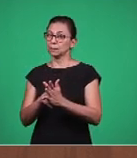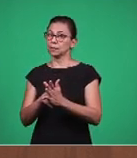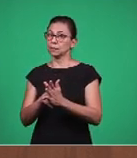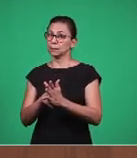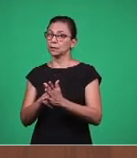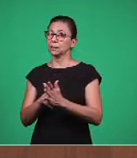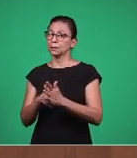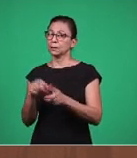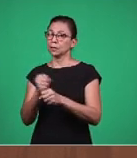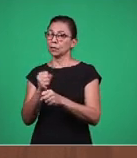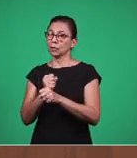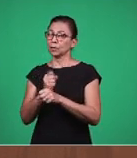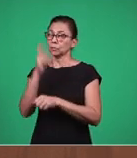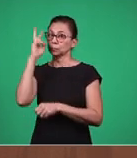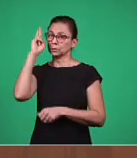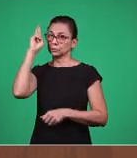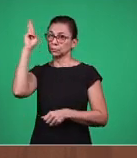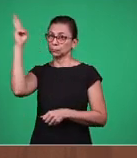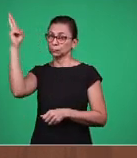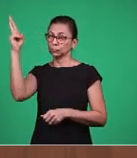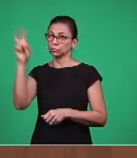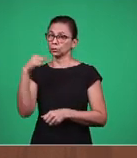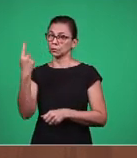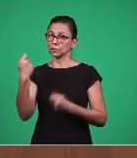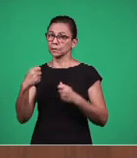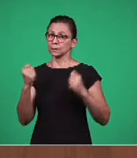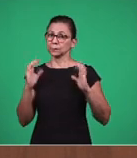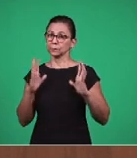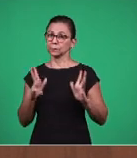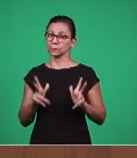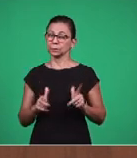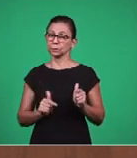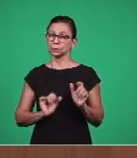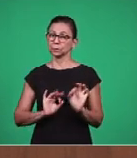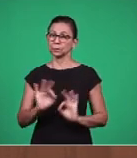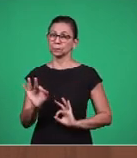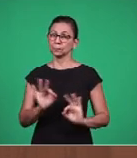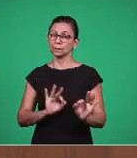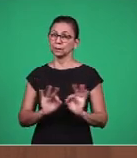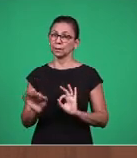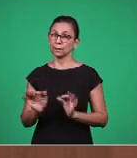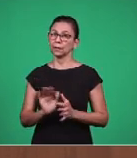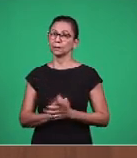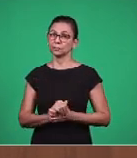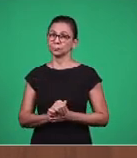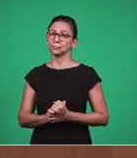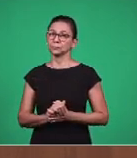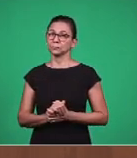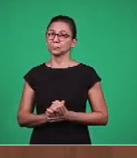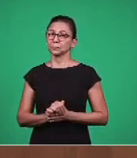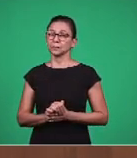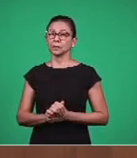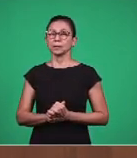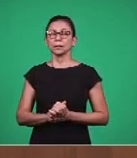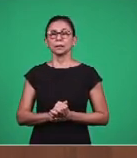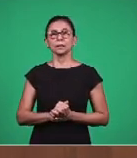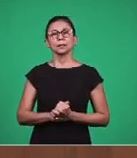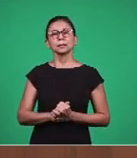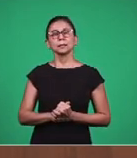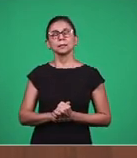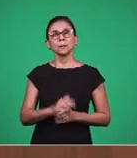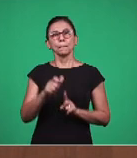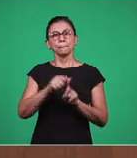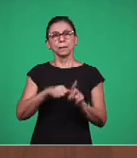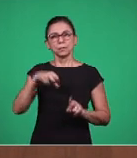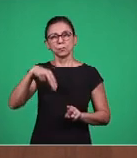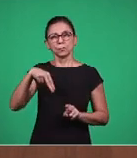preparo. E no dia 24 de novembro, nós vamos dar um grito para o mundo, através de televisão,